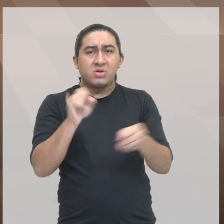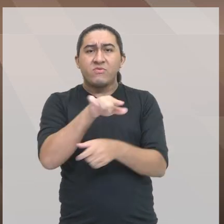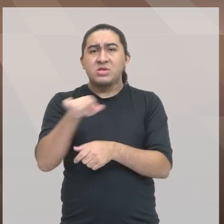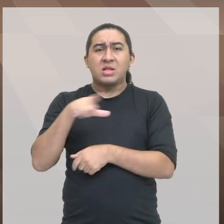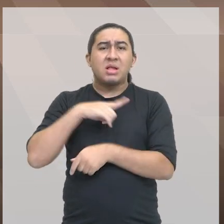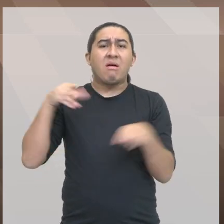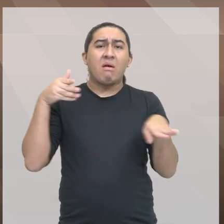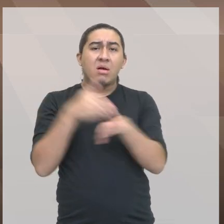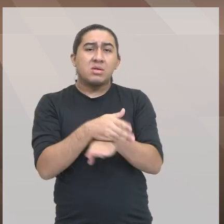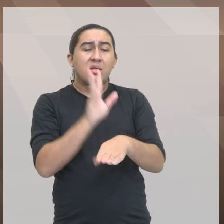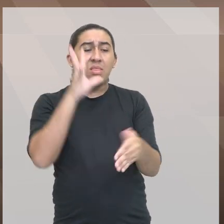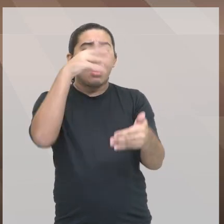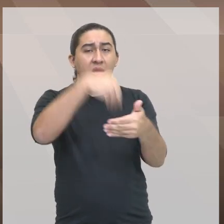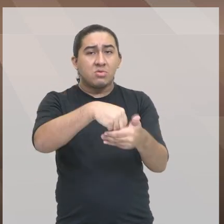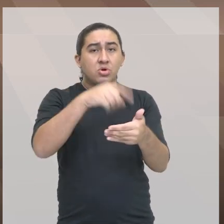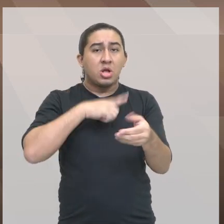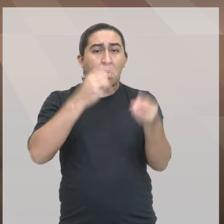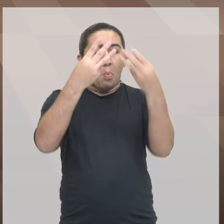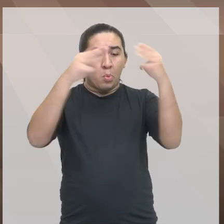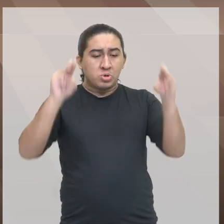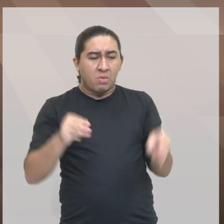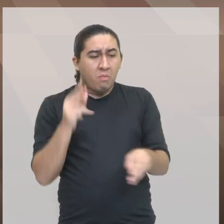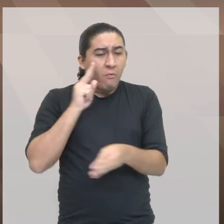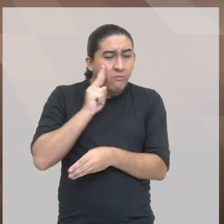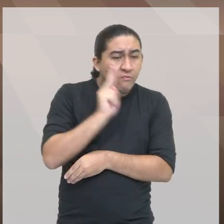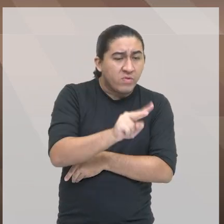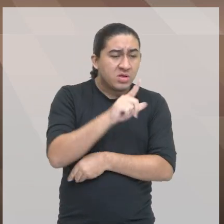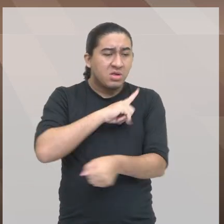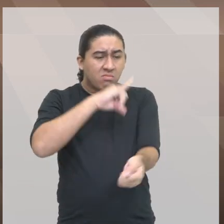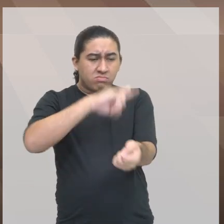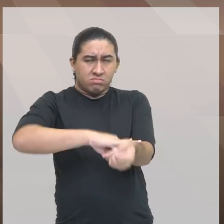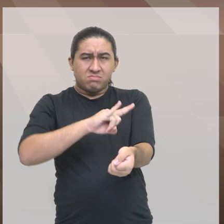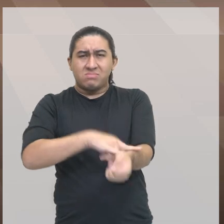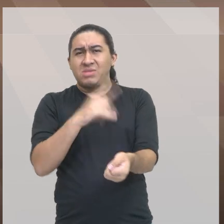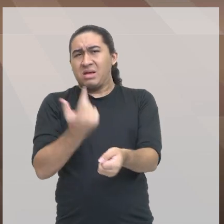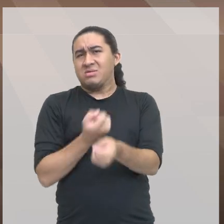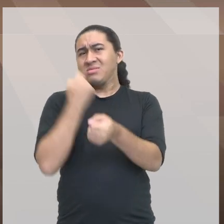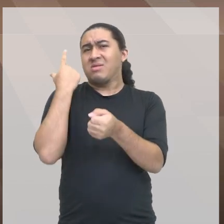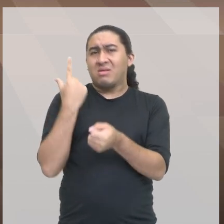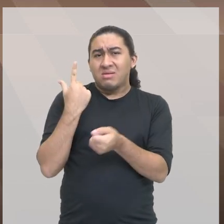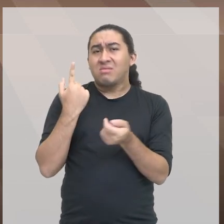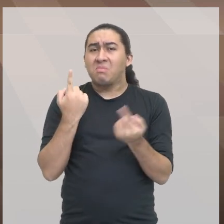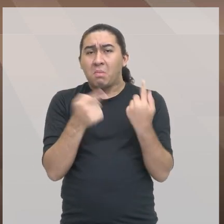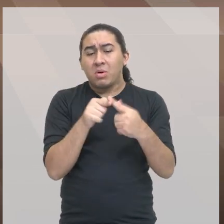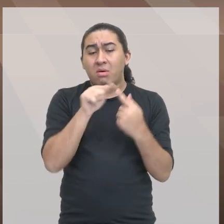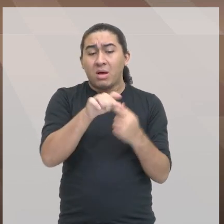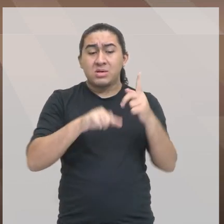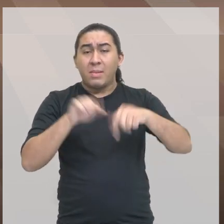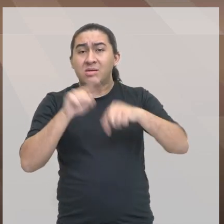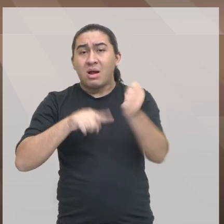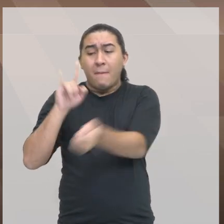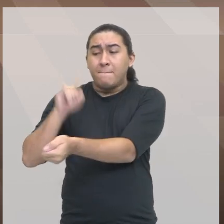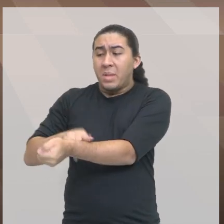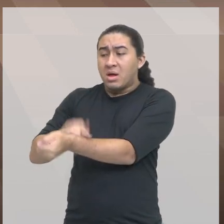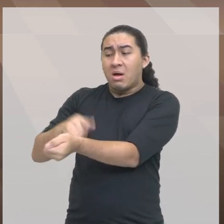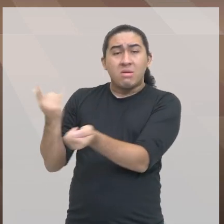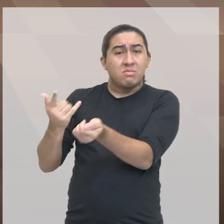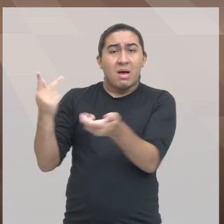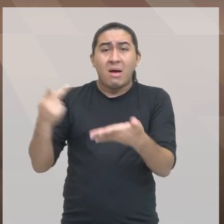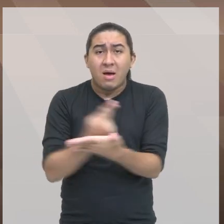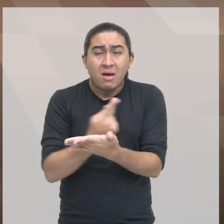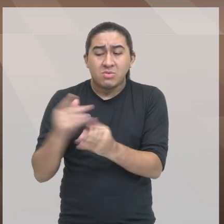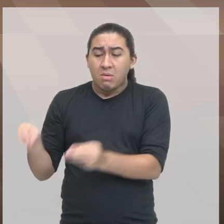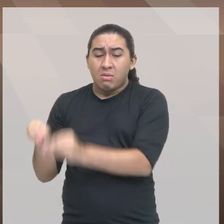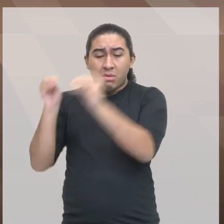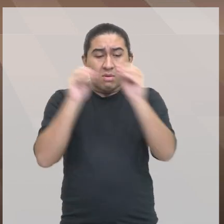um mictório, como você ficaria? Você ficaria surpreso. O que esse objeto está fazendo aqui? Isso é